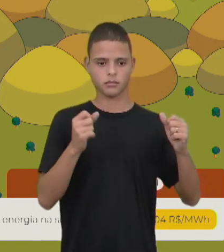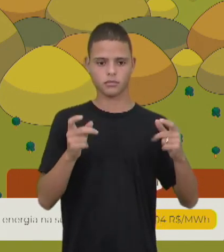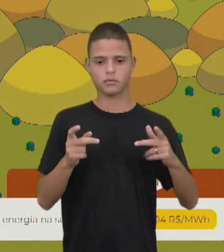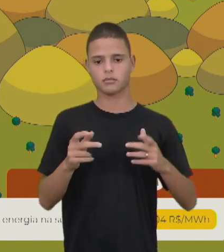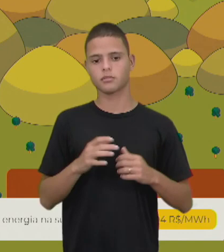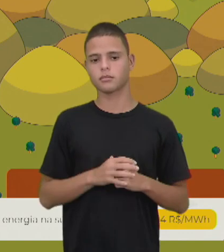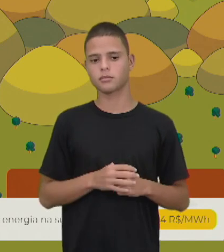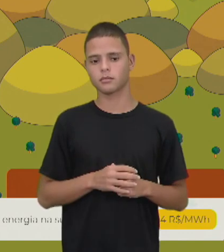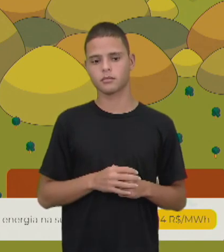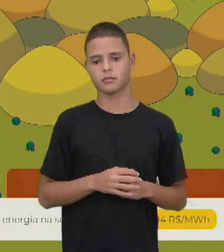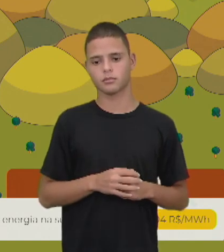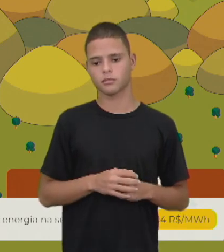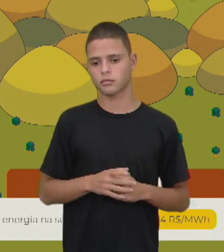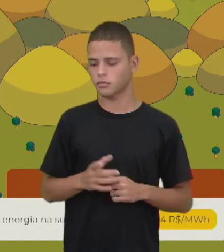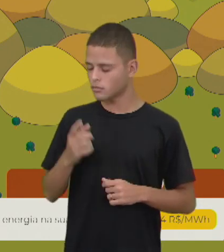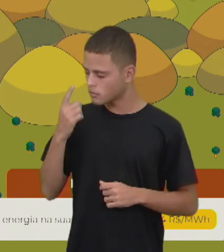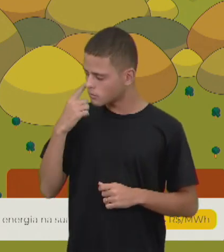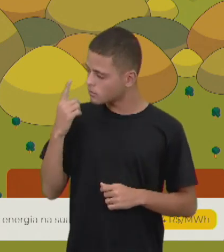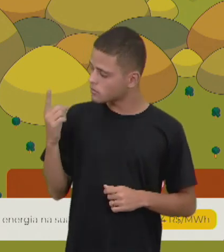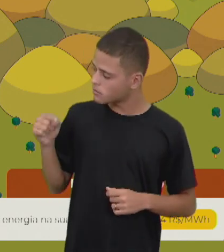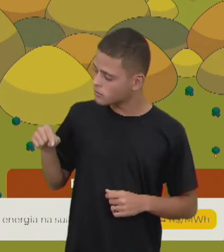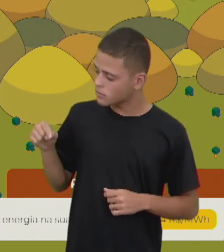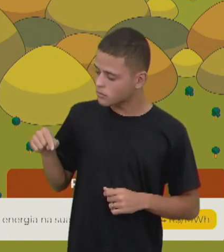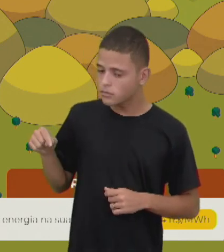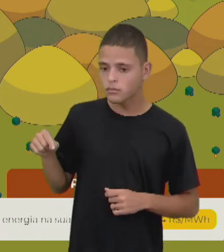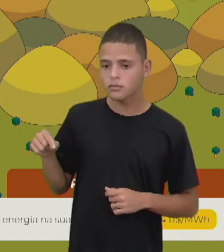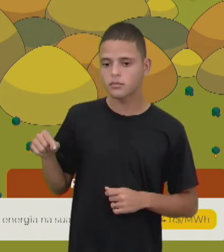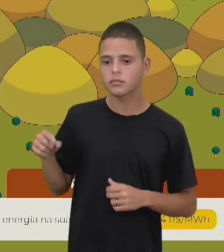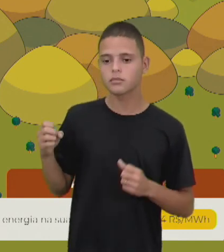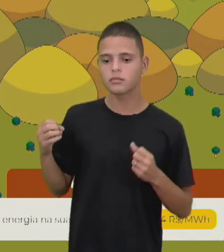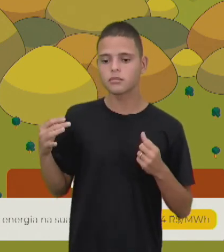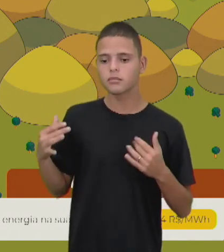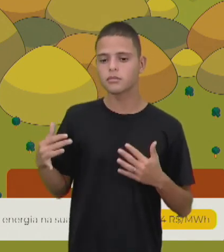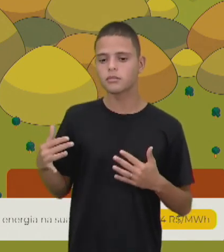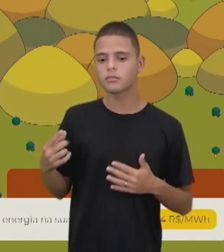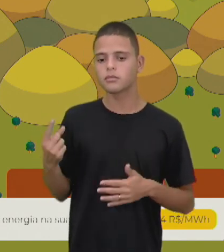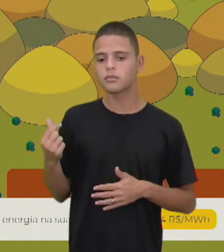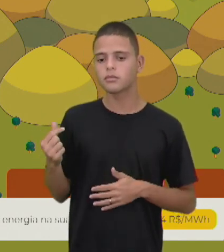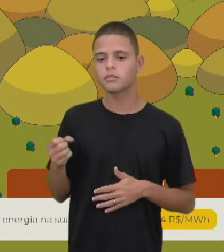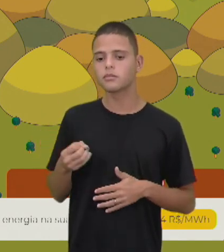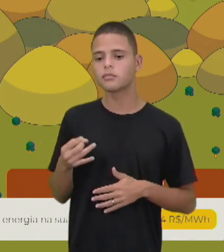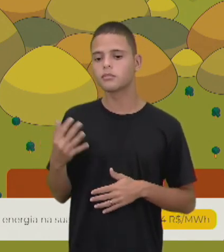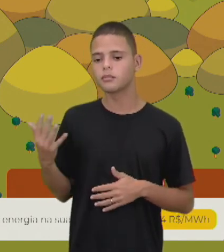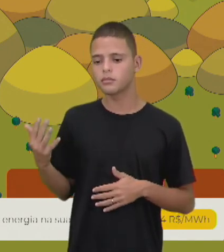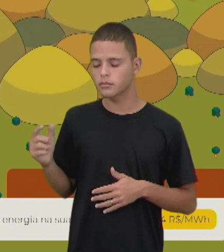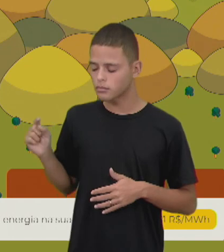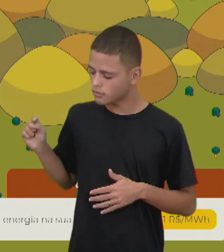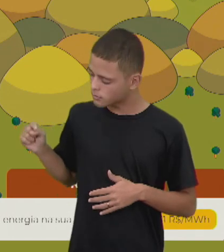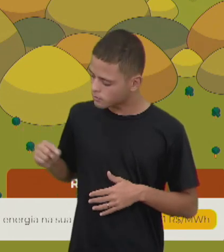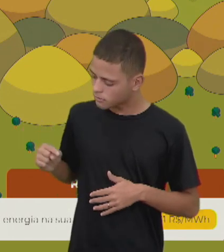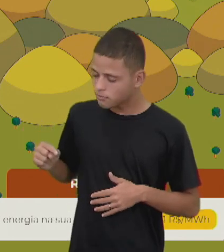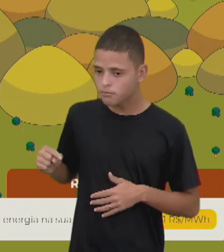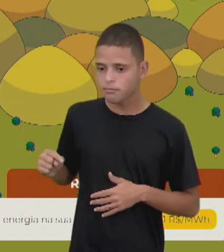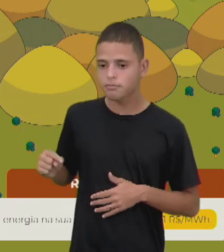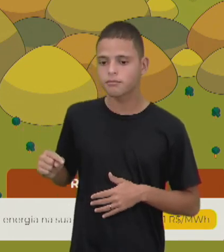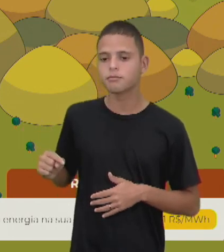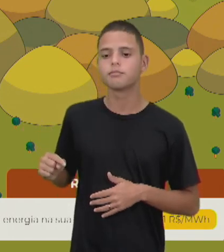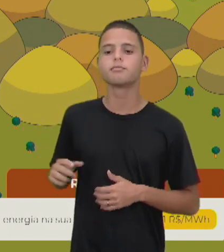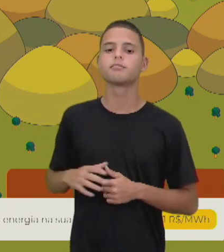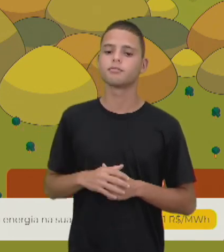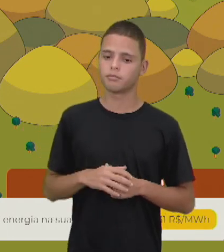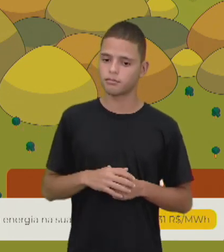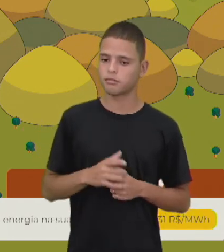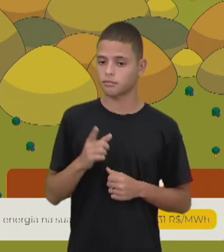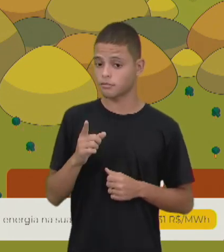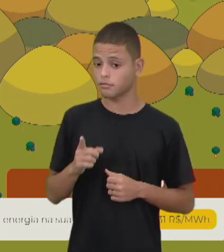embaixo vai dizer, ó, quanto custa cada uma dessas usinas. Então, vocês vão combinar essas fontes, a gente já